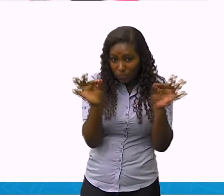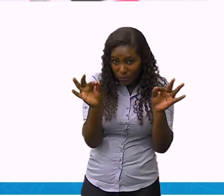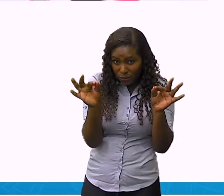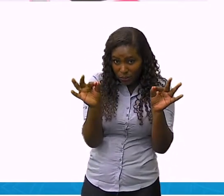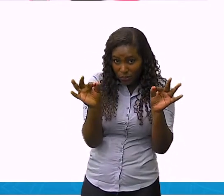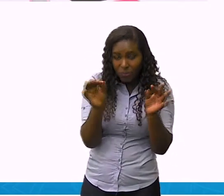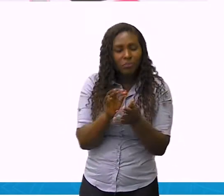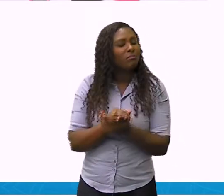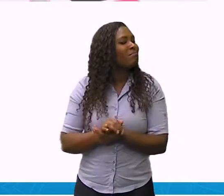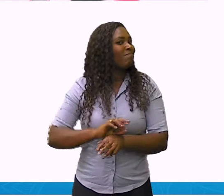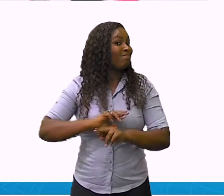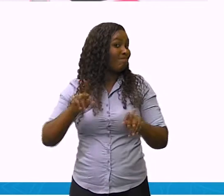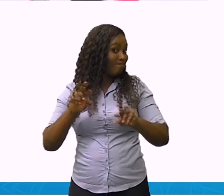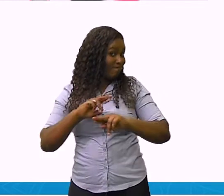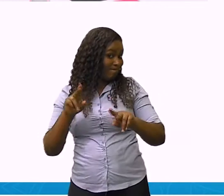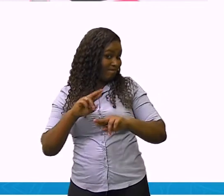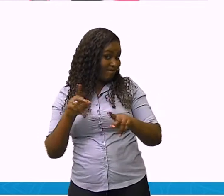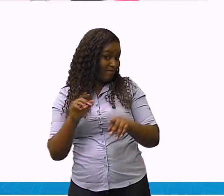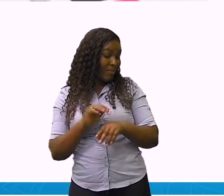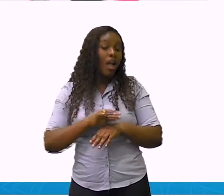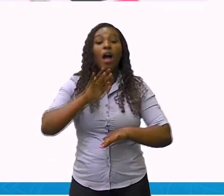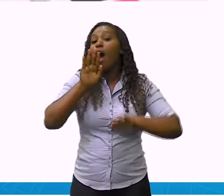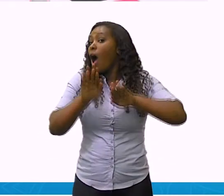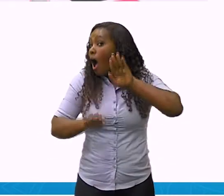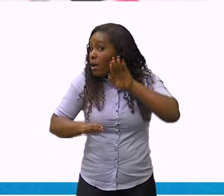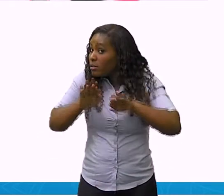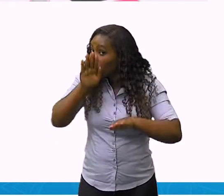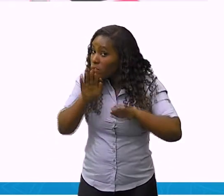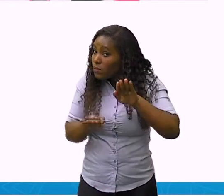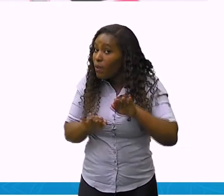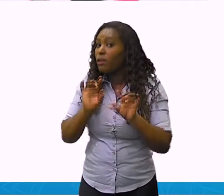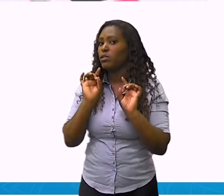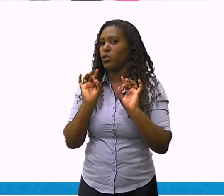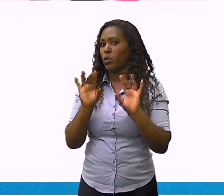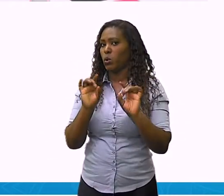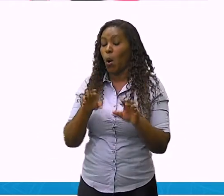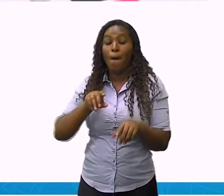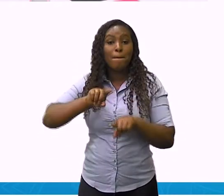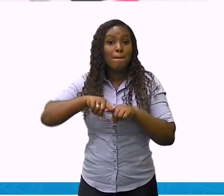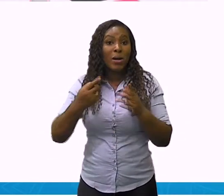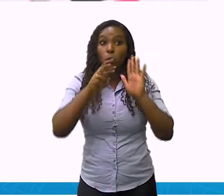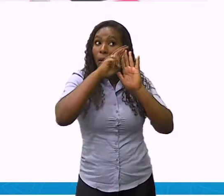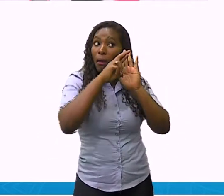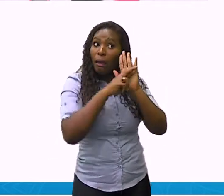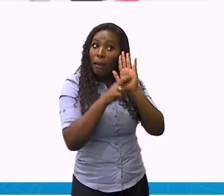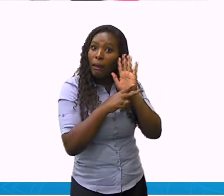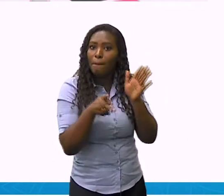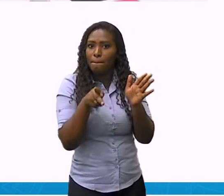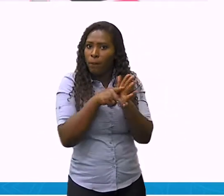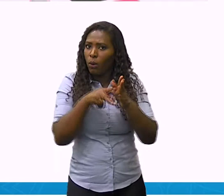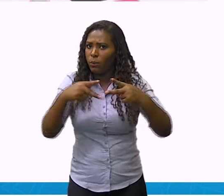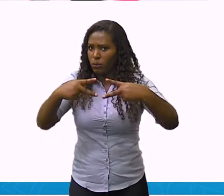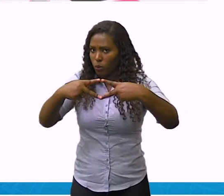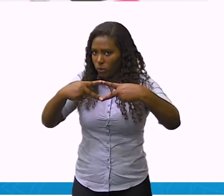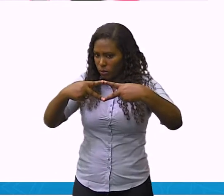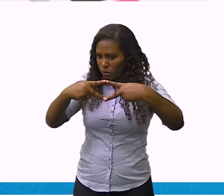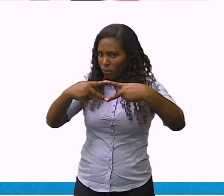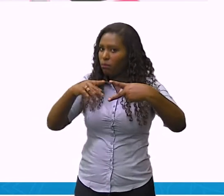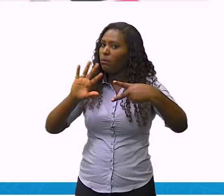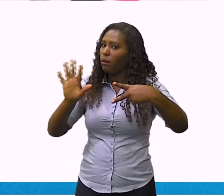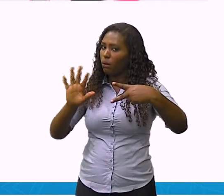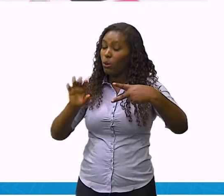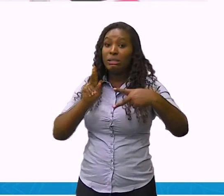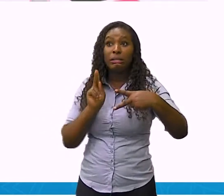que as diagonais do losango são congruentes, mas esta não é uma regra para o losango. Então, a afirmativa é